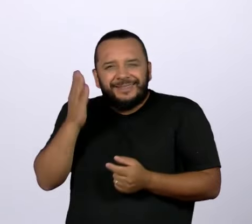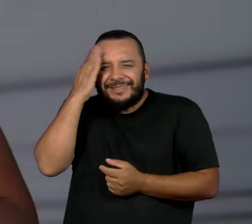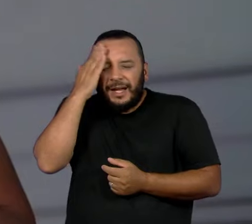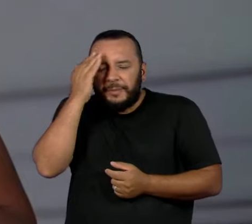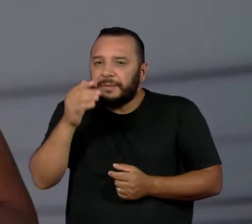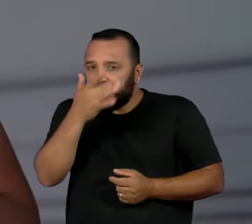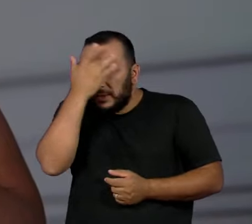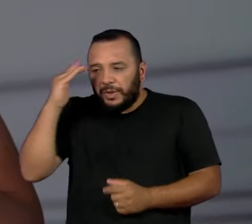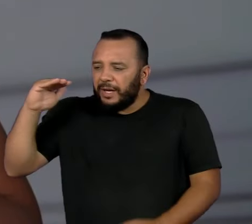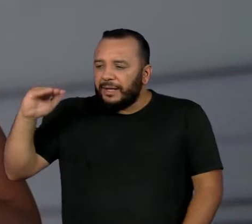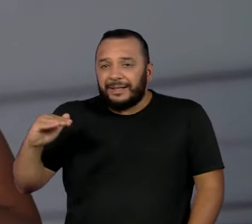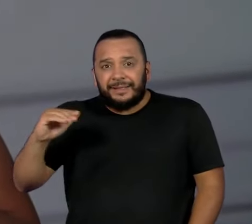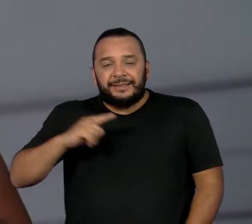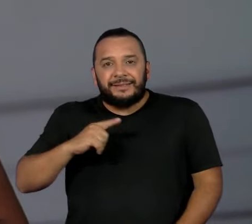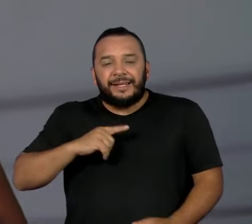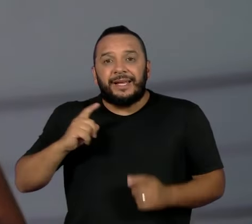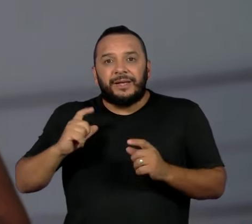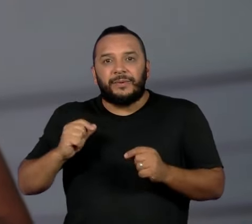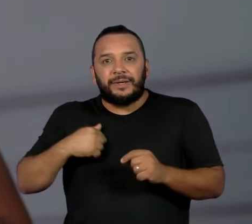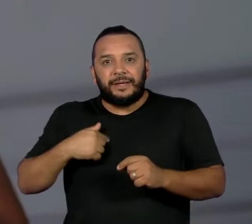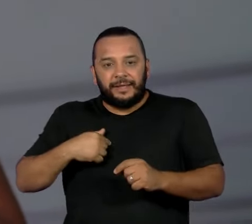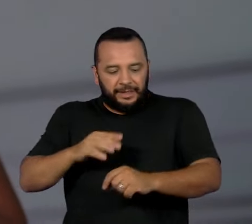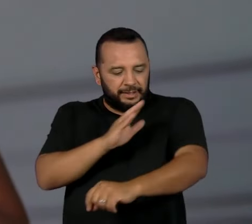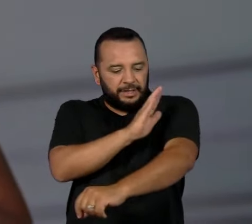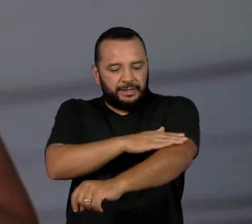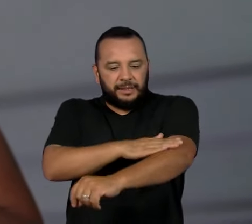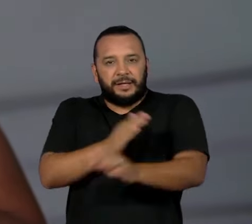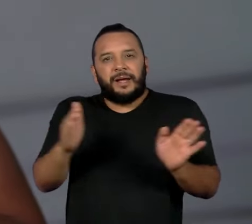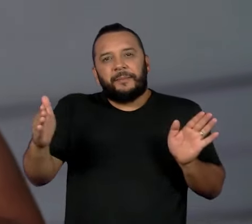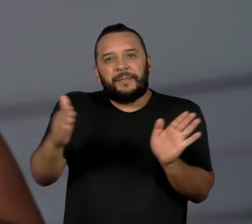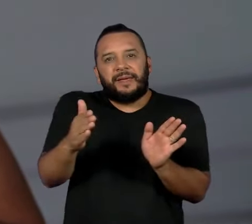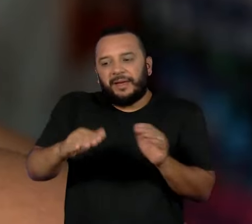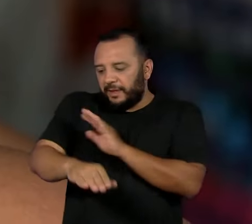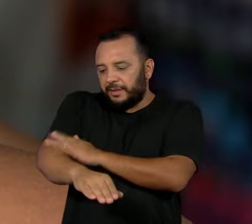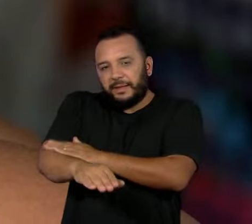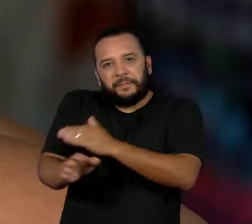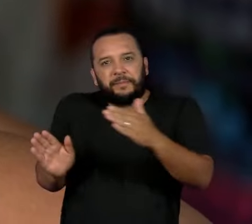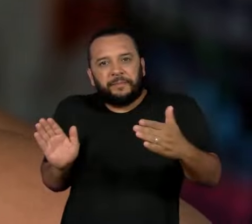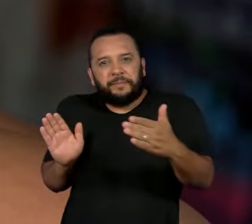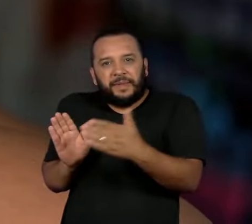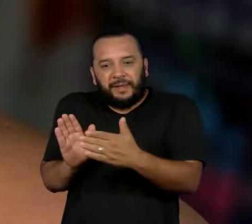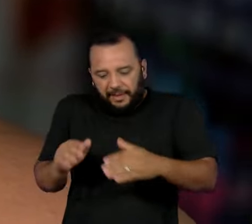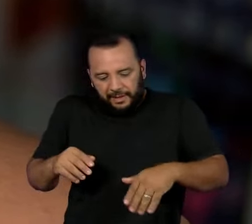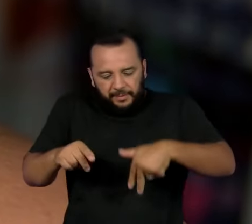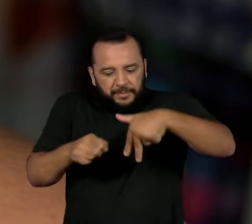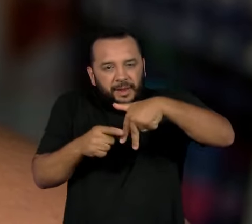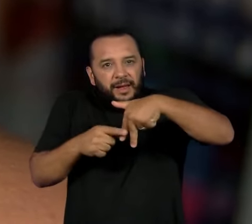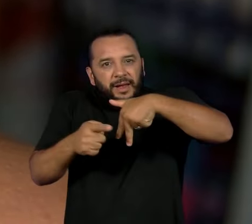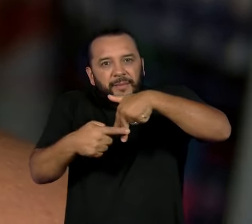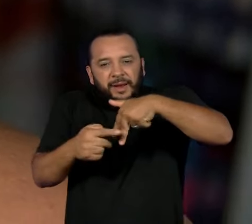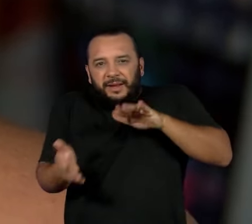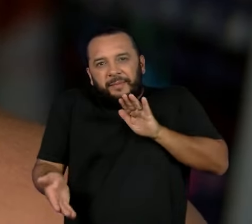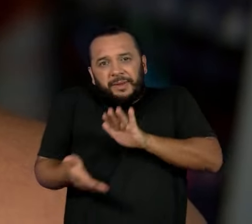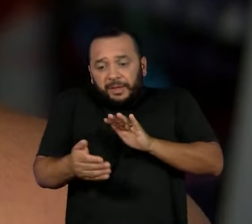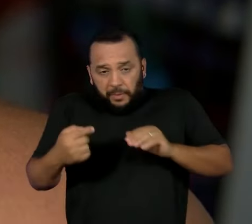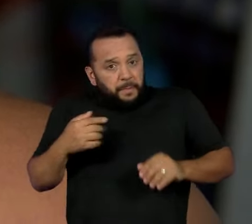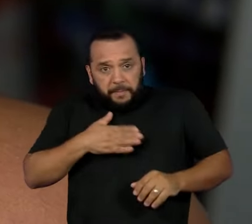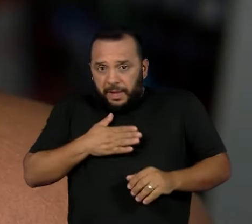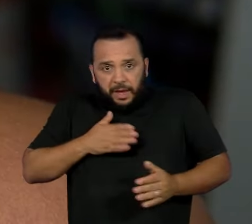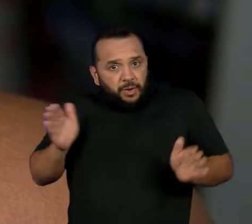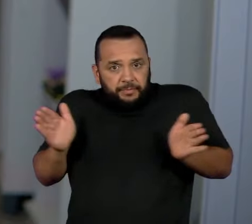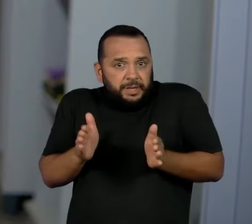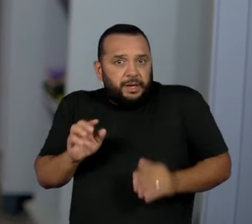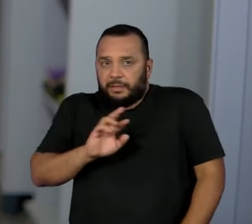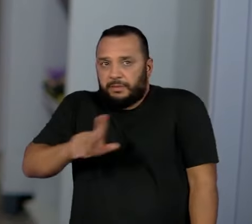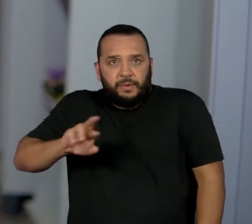tem, são os membros inferiores e superiores atrofiados. E no caso, os meus não atrofiaram. E na